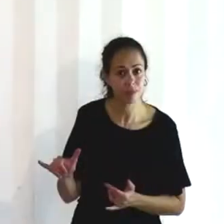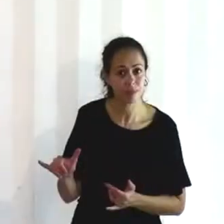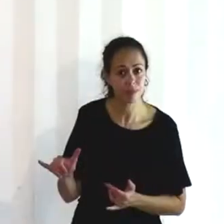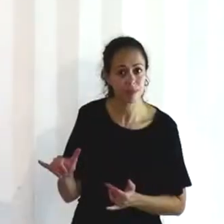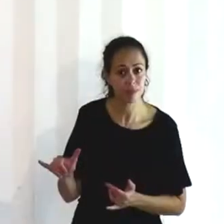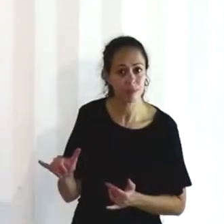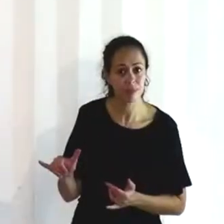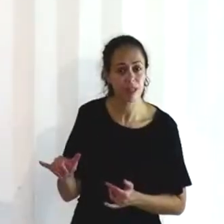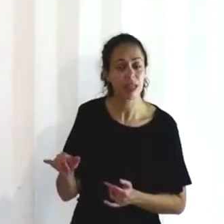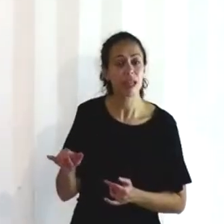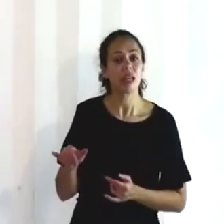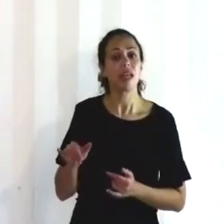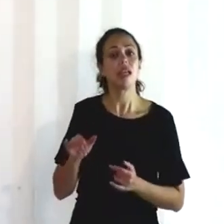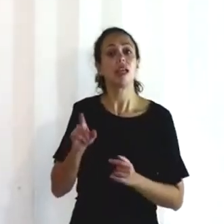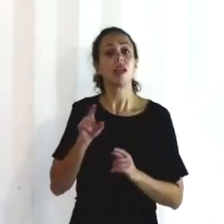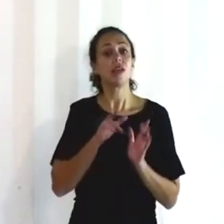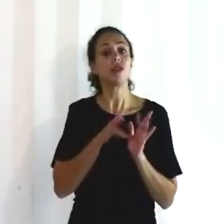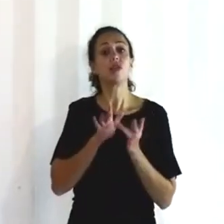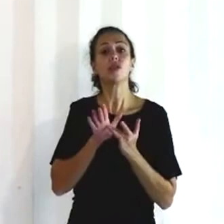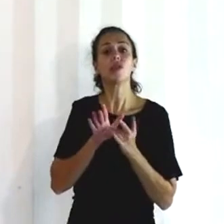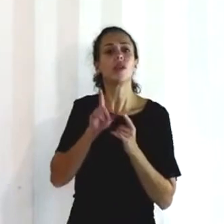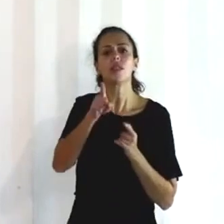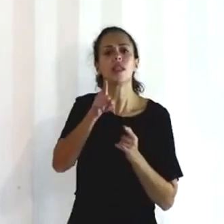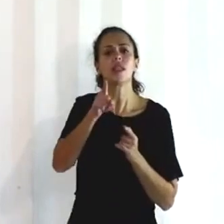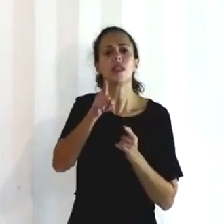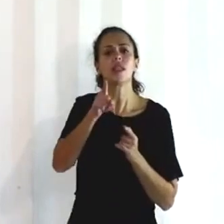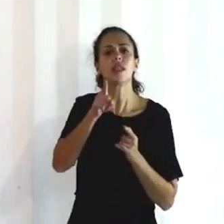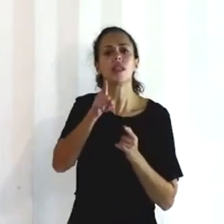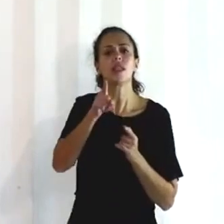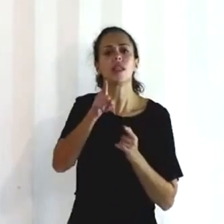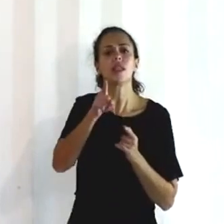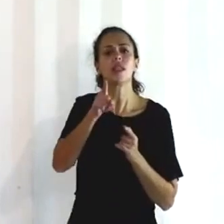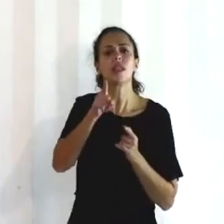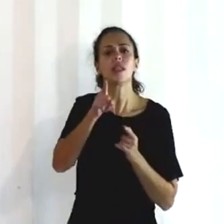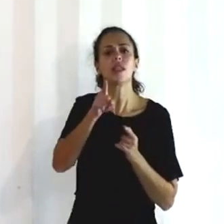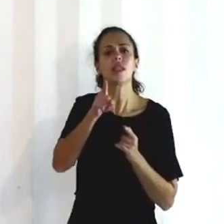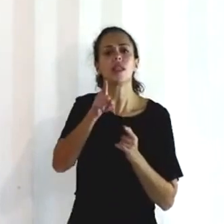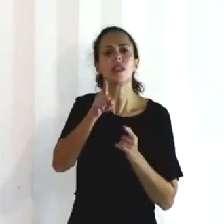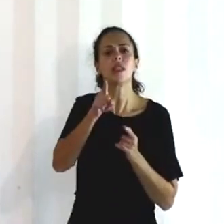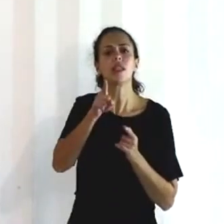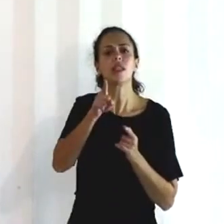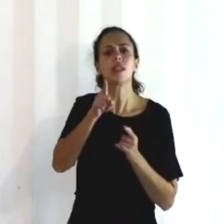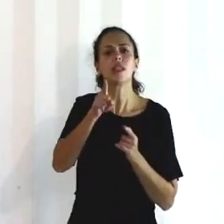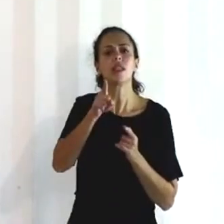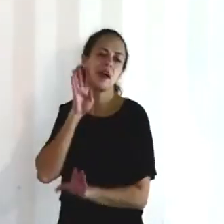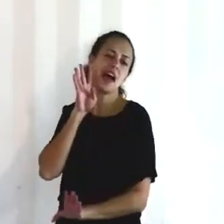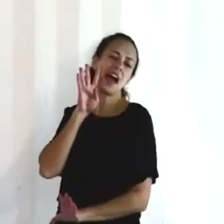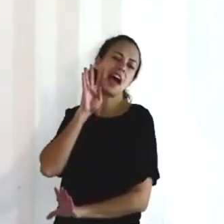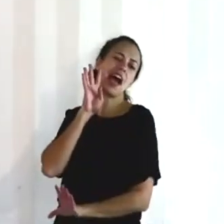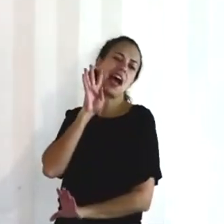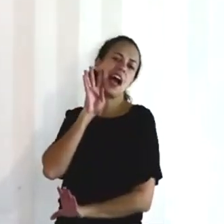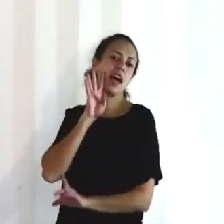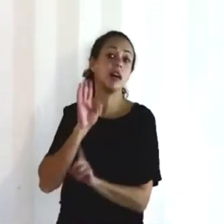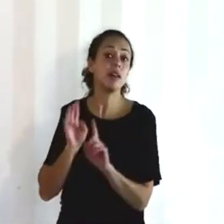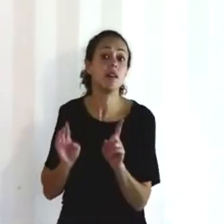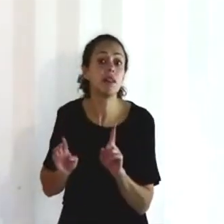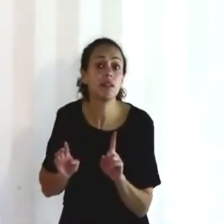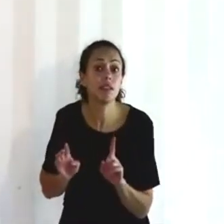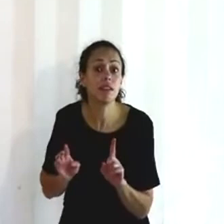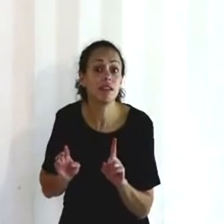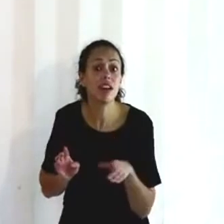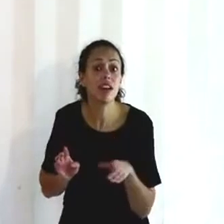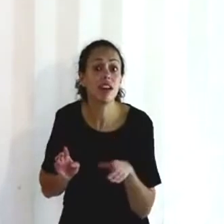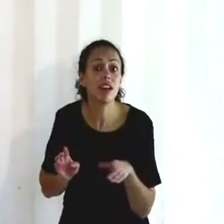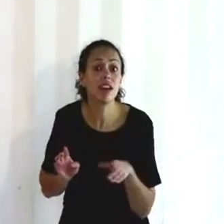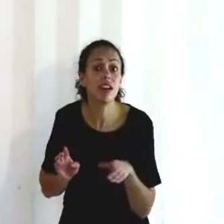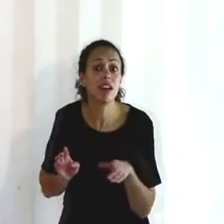por ficar ao lado das pessoas mais fáceis. Quando você procurar alegria no Senhor, do lado de